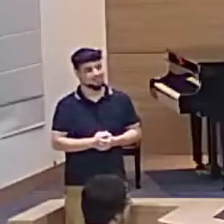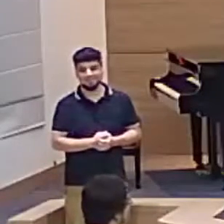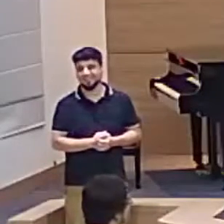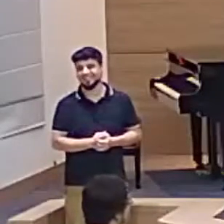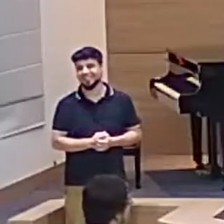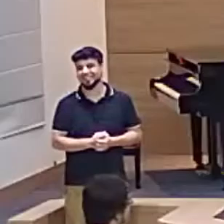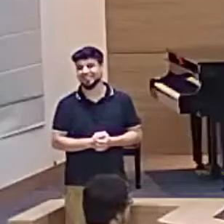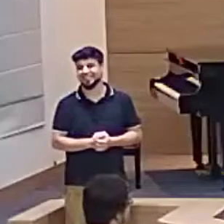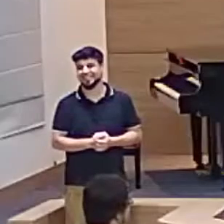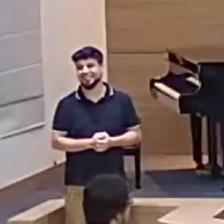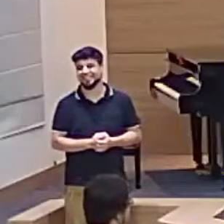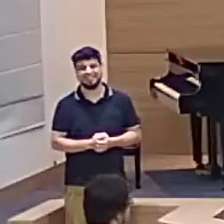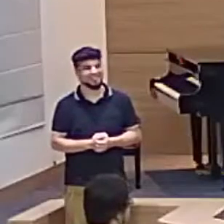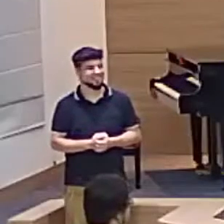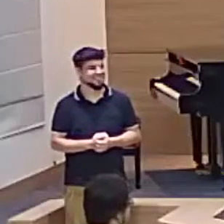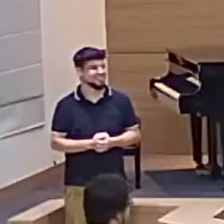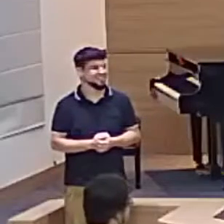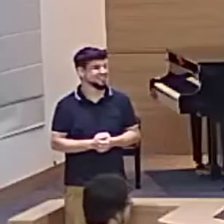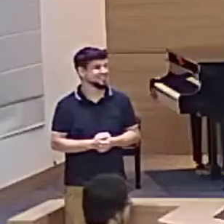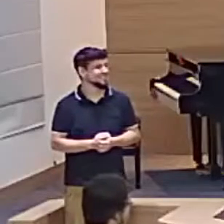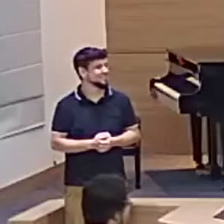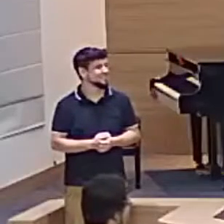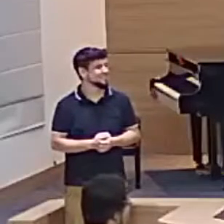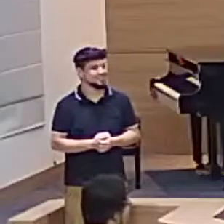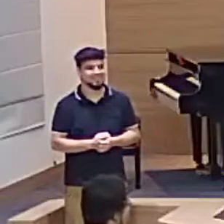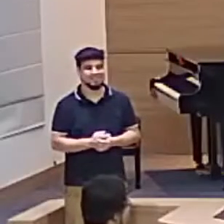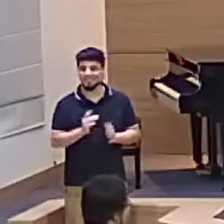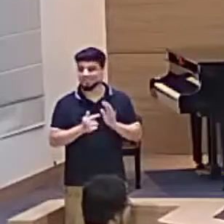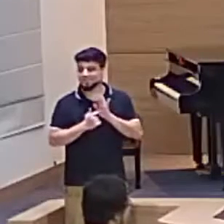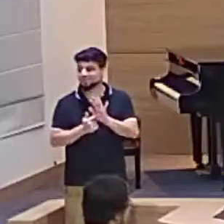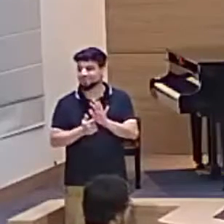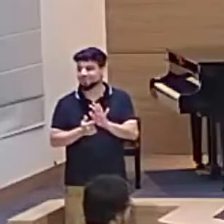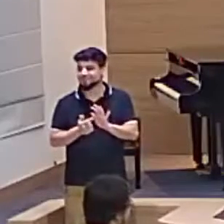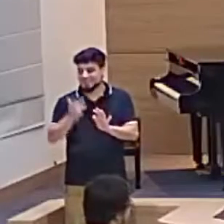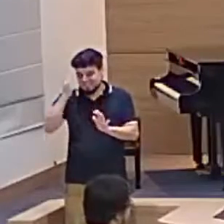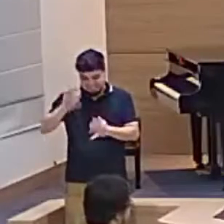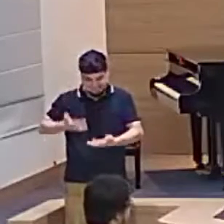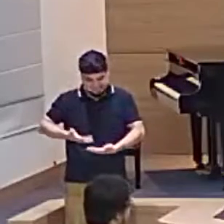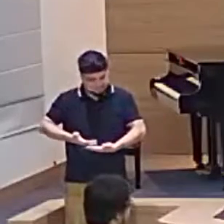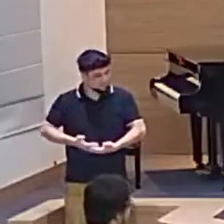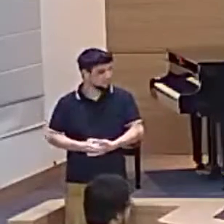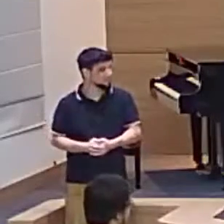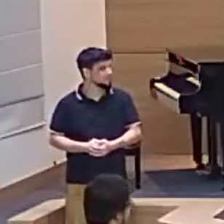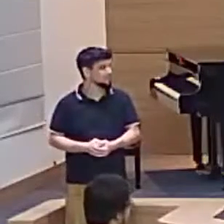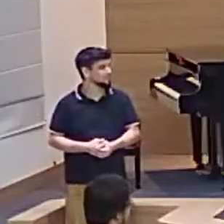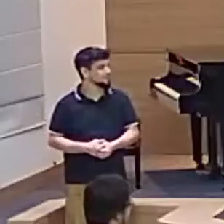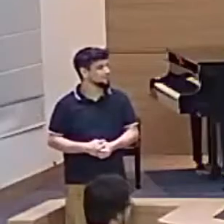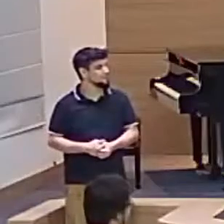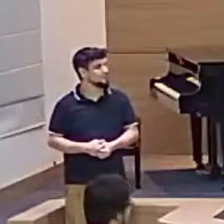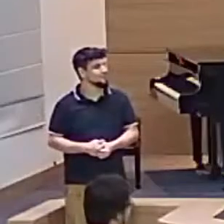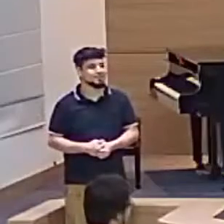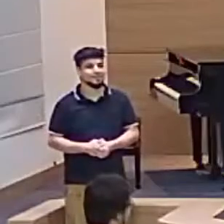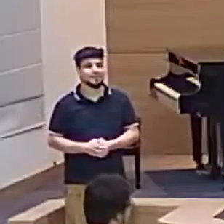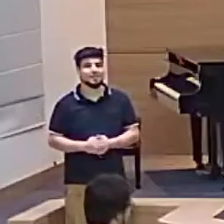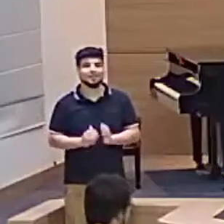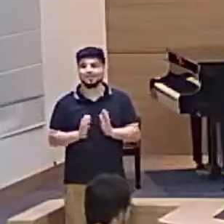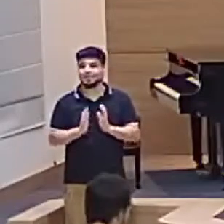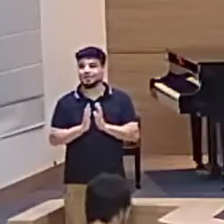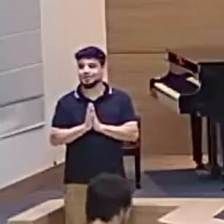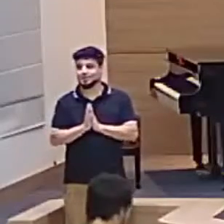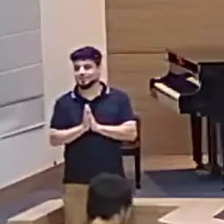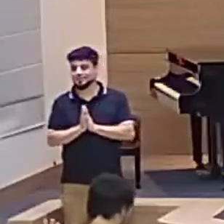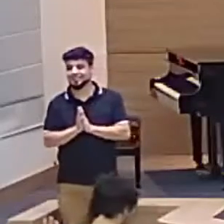aspirante aqui não tem muita prática embora já apresentou uma centena deles mas eu sempre fico bem e cioso direção de uma das suas mãos